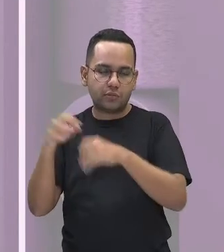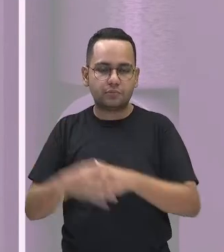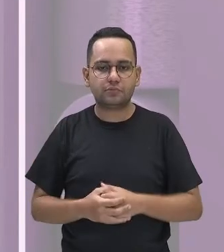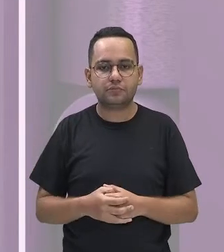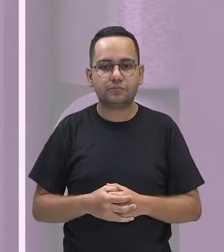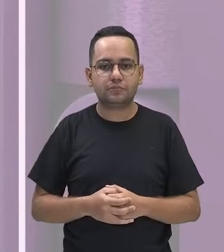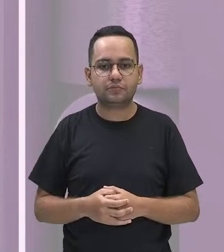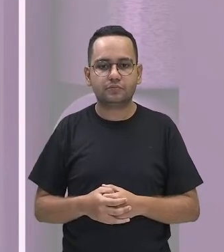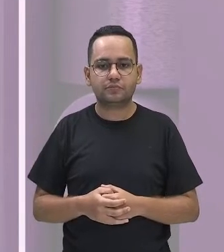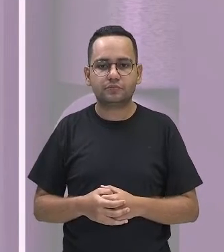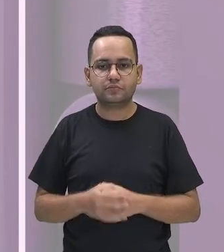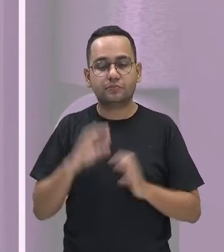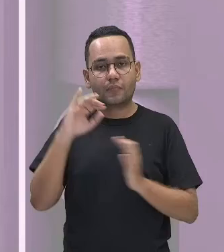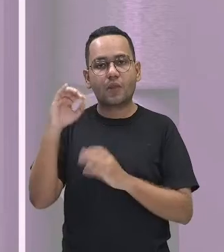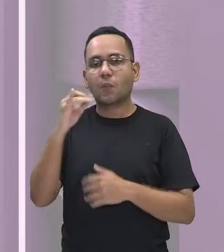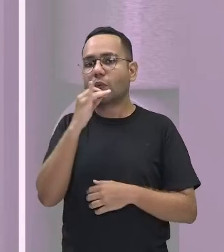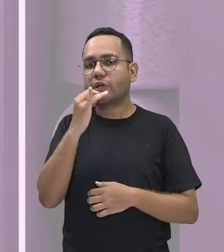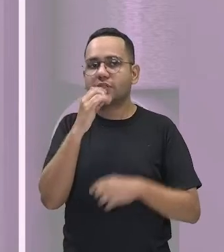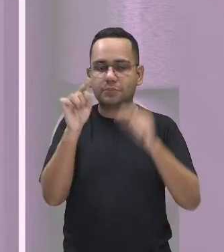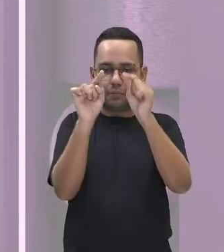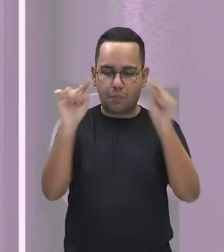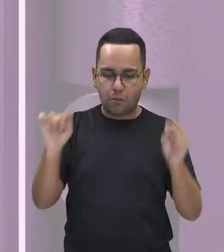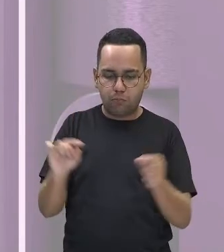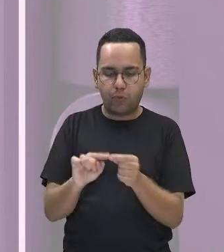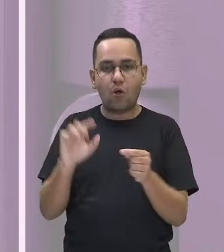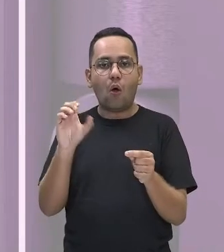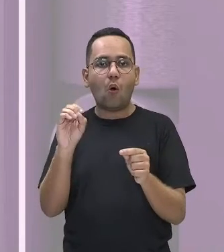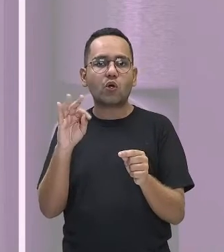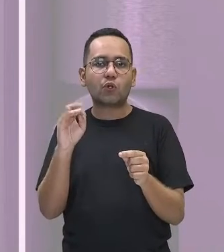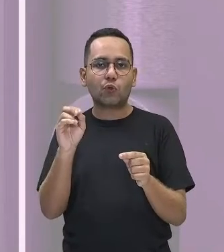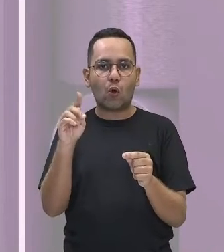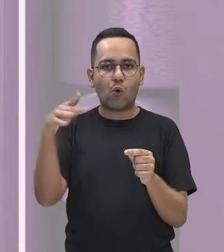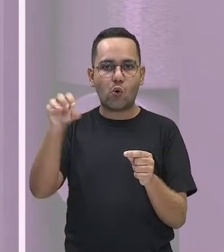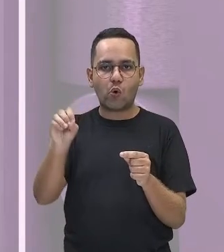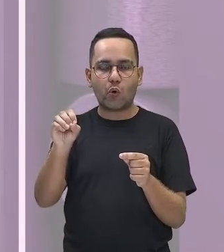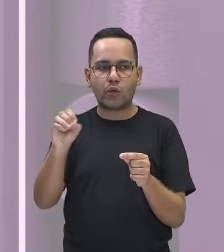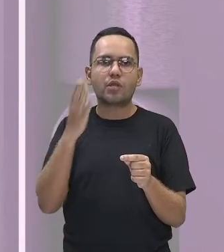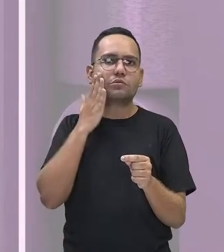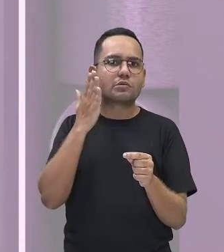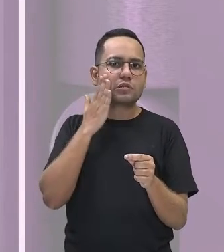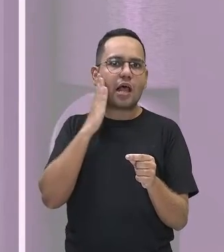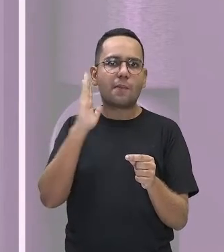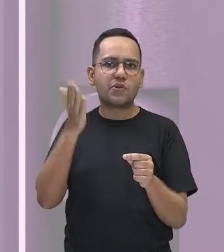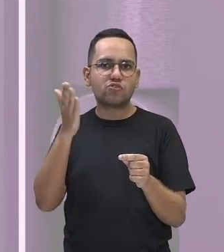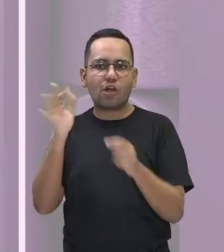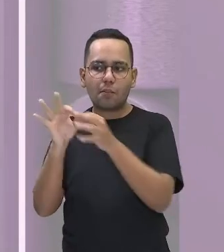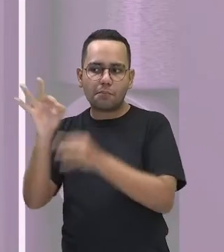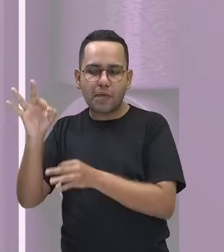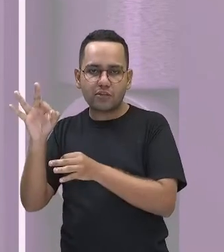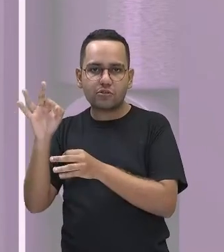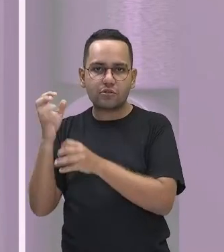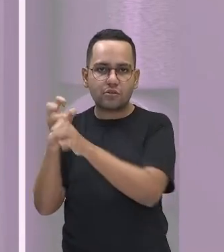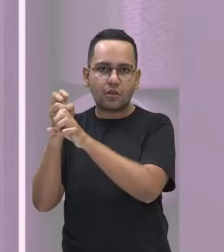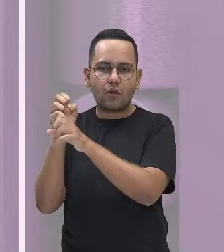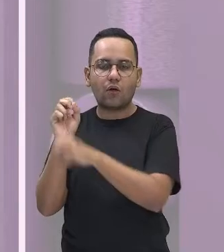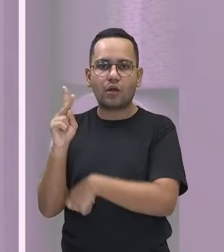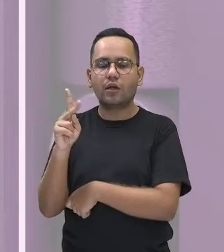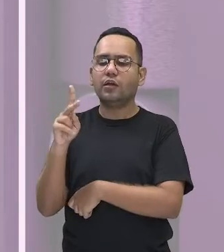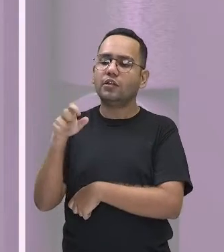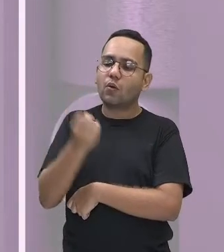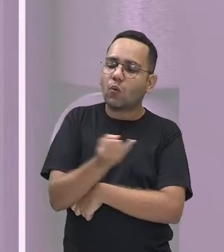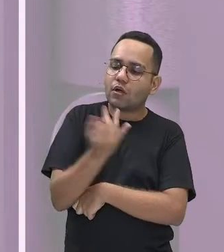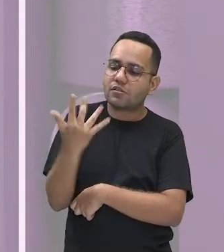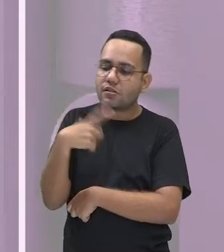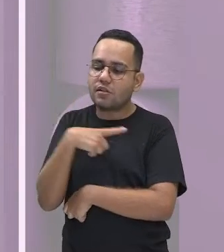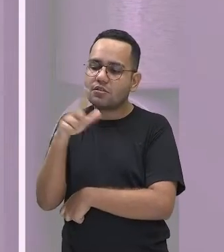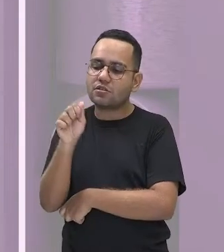tenho um octógono e eu sei a medida do seu lado, qual vai ser o perímetro? Vai ser 8 vezes aquele lado, certo?